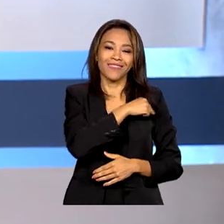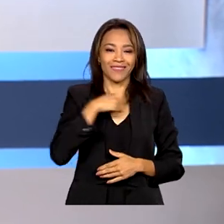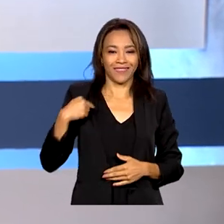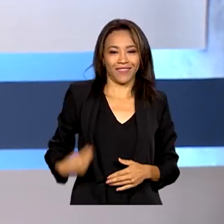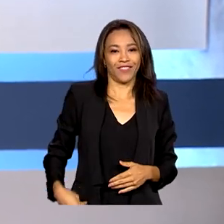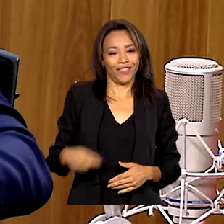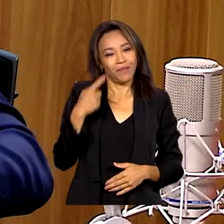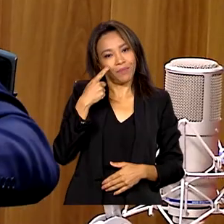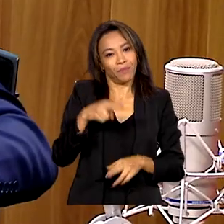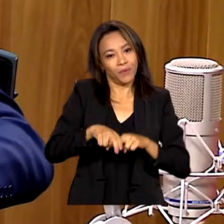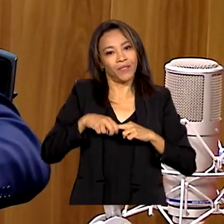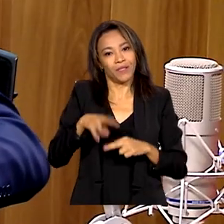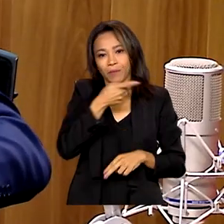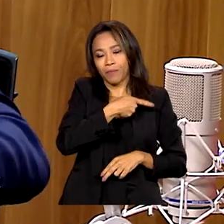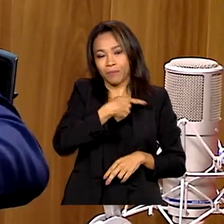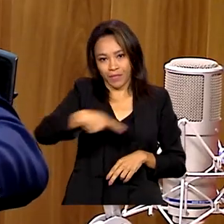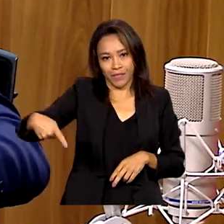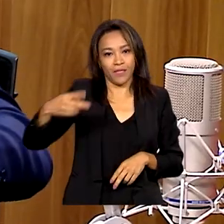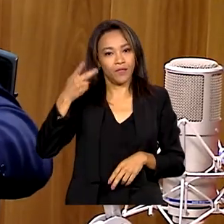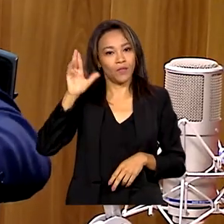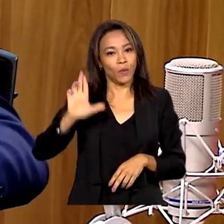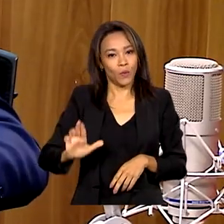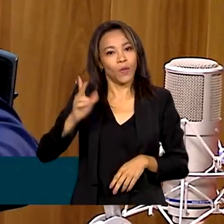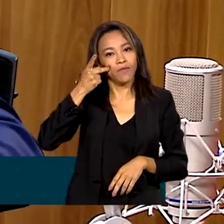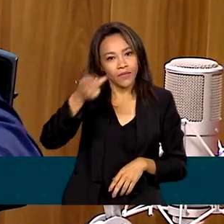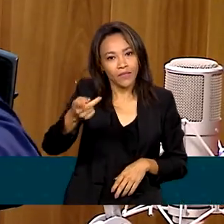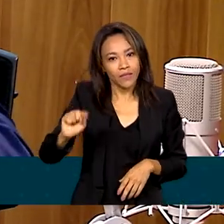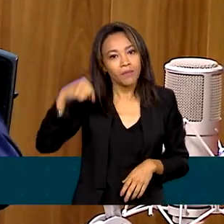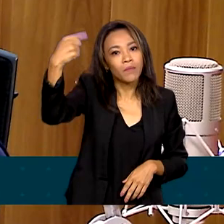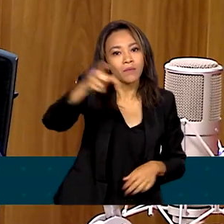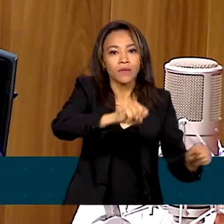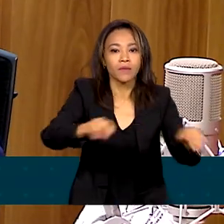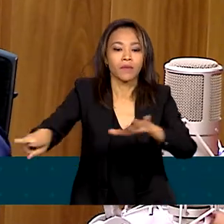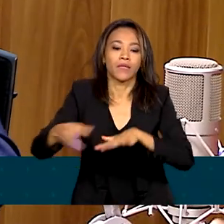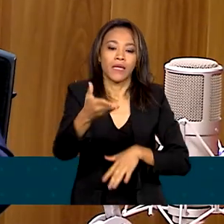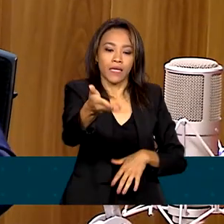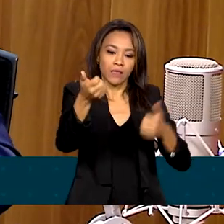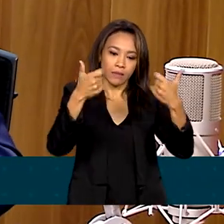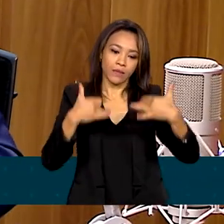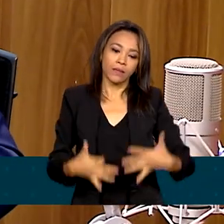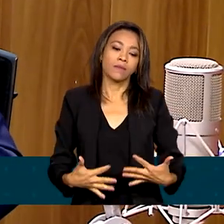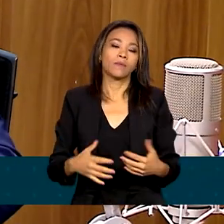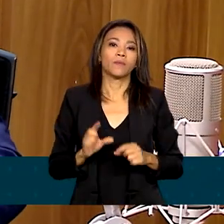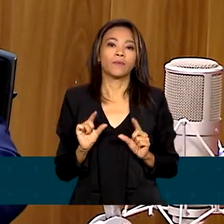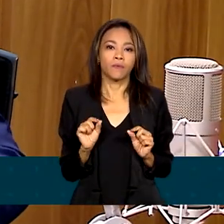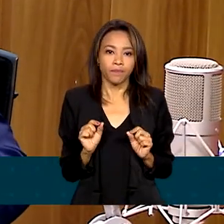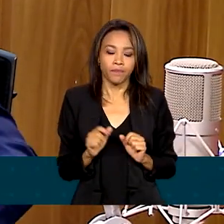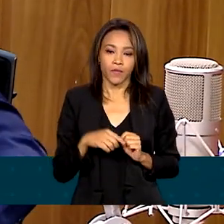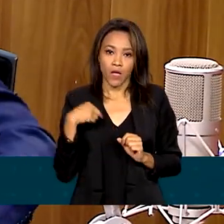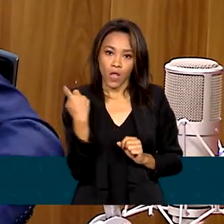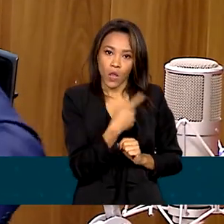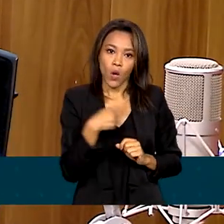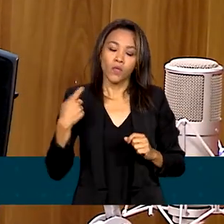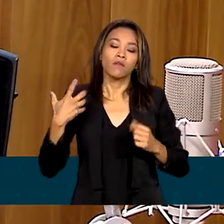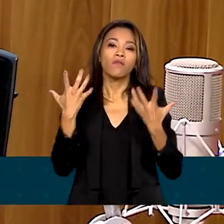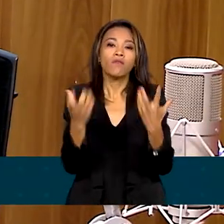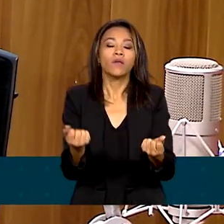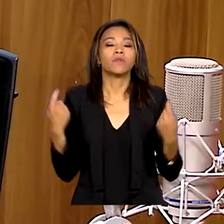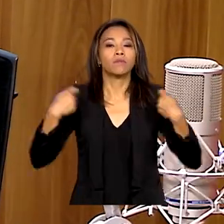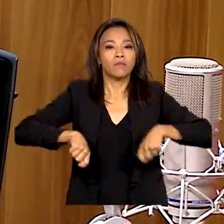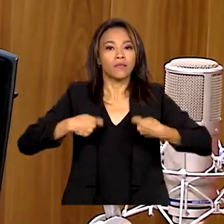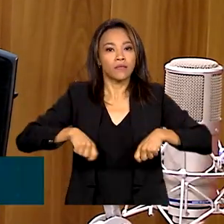próxima semana. Além de fazer investimentos com orçamento público da União, nós vamos precisar primeiro